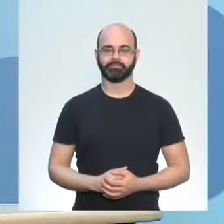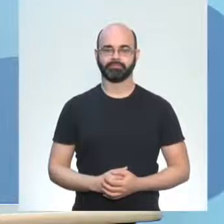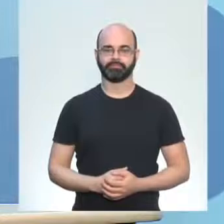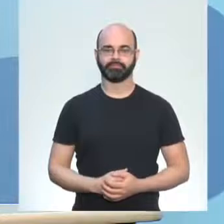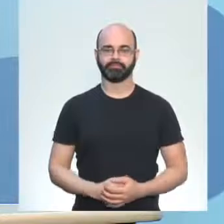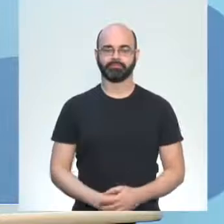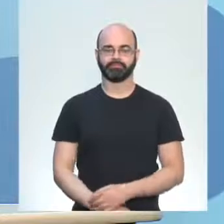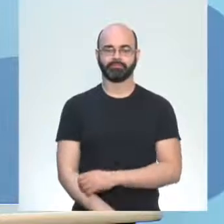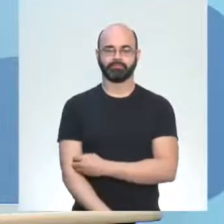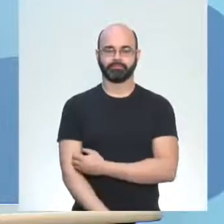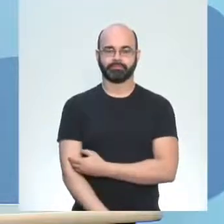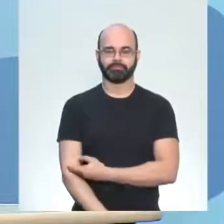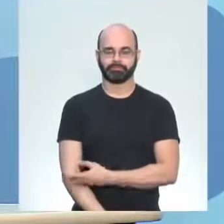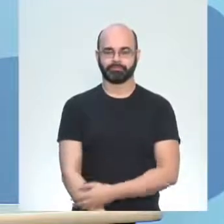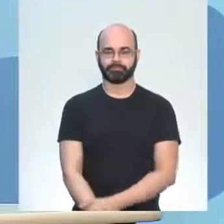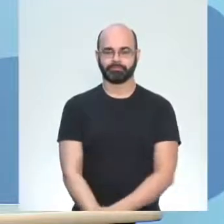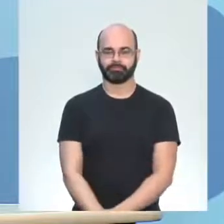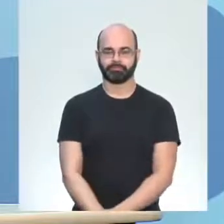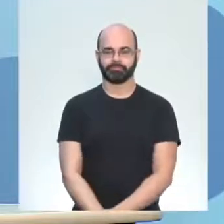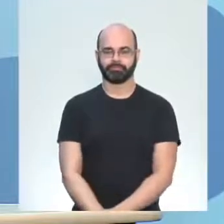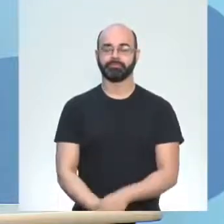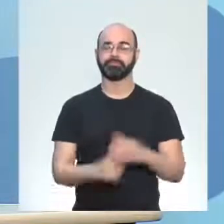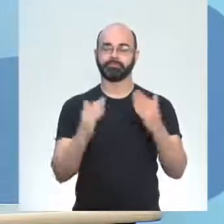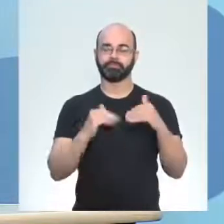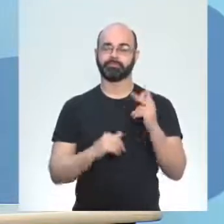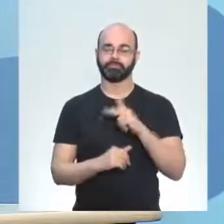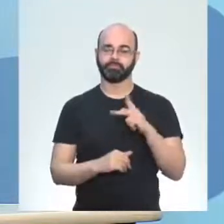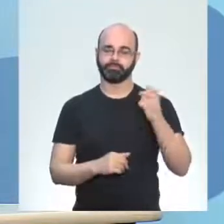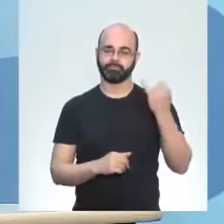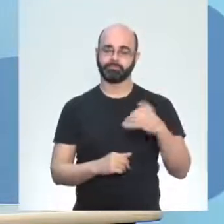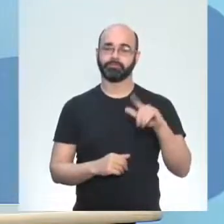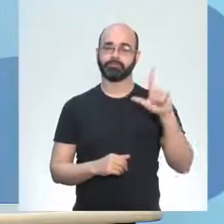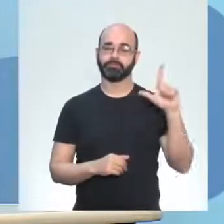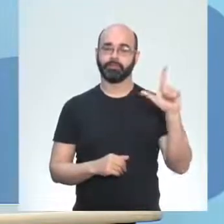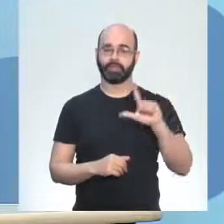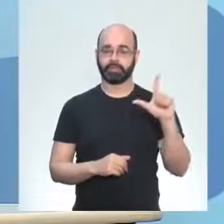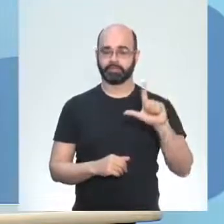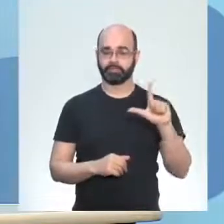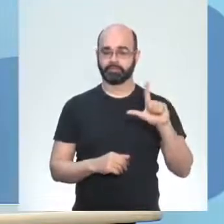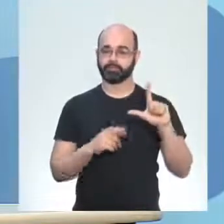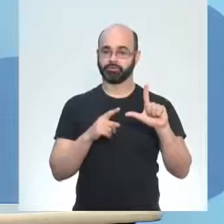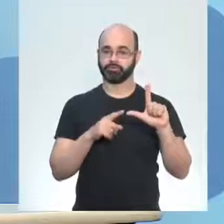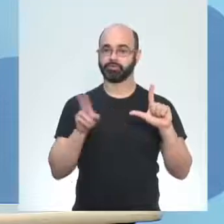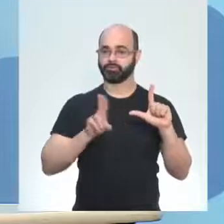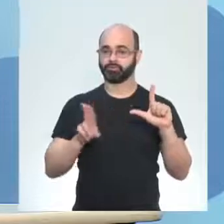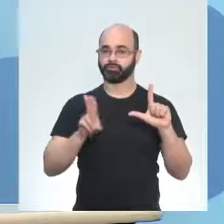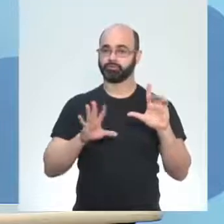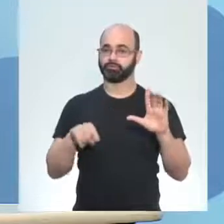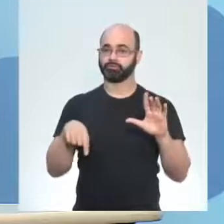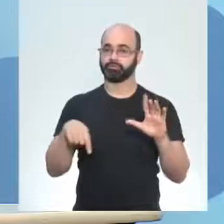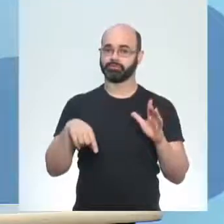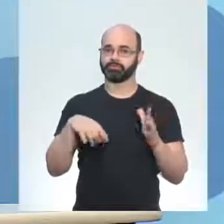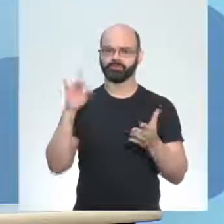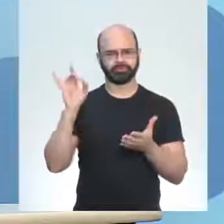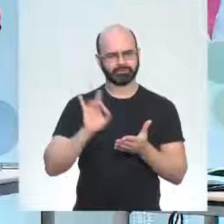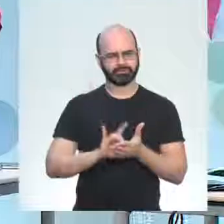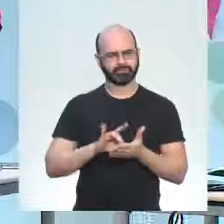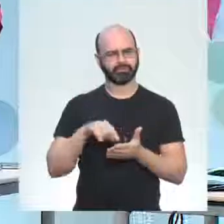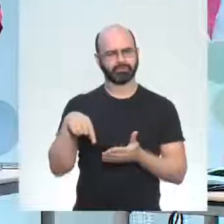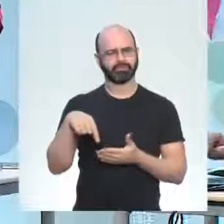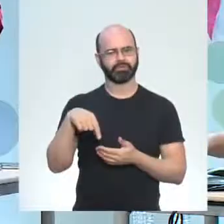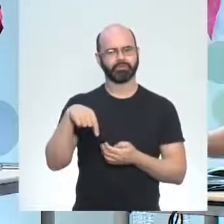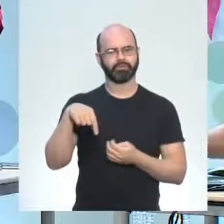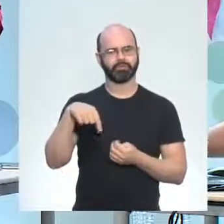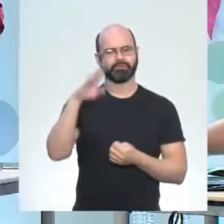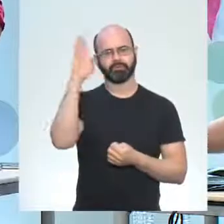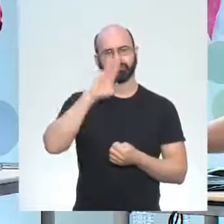achei muito interessante. Ó, apesar do litro ser bastante utilizada, ela não é a medida oficial no Brasil, né? Não é, o metro cúbico.